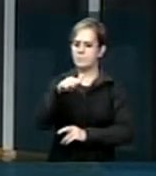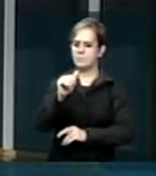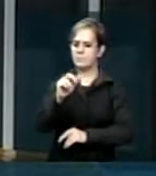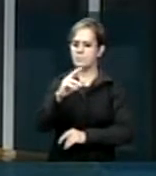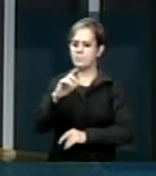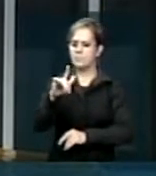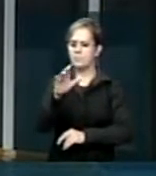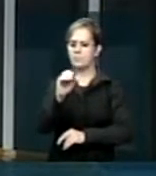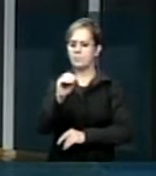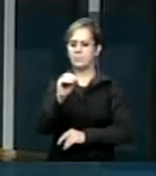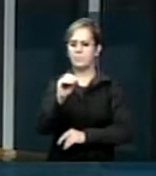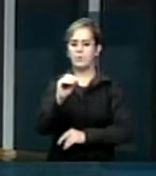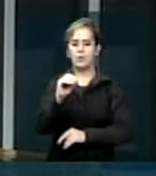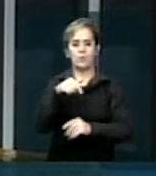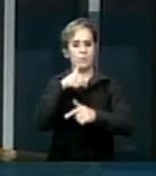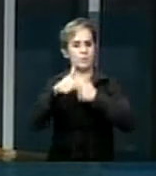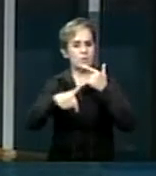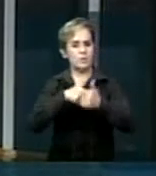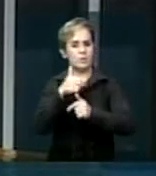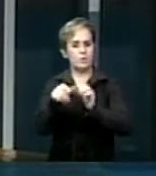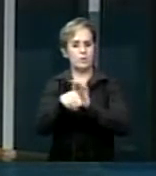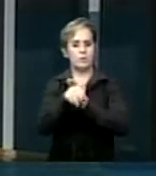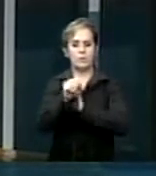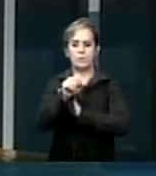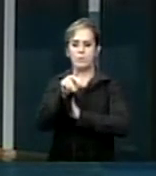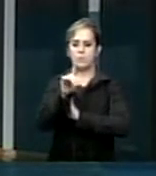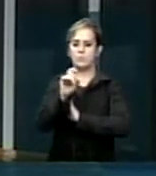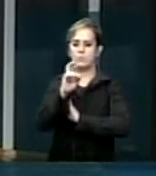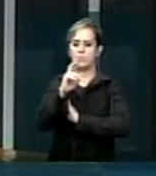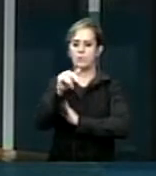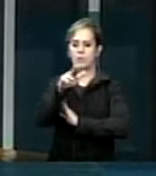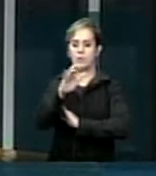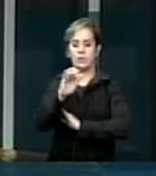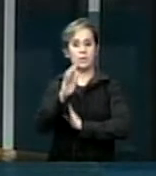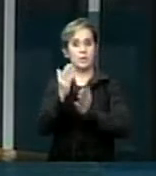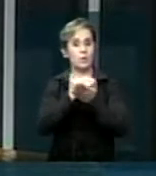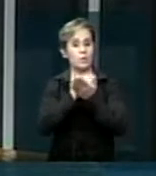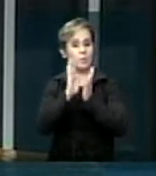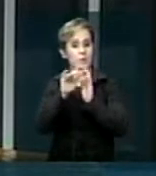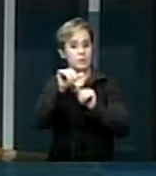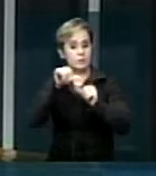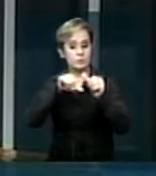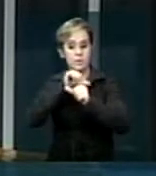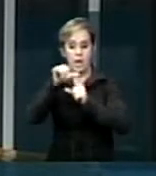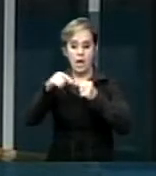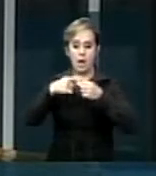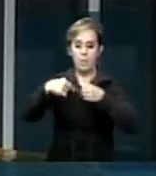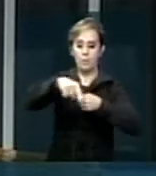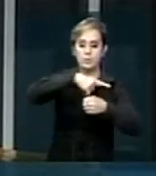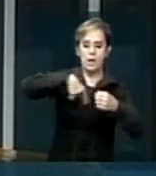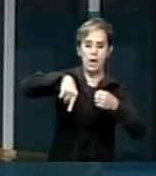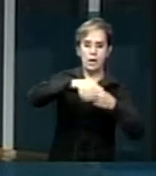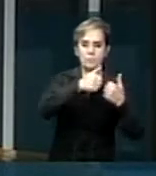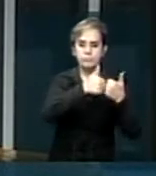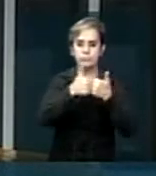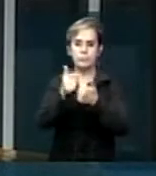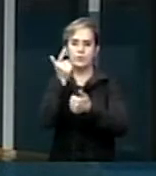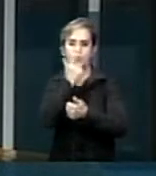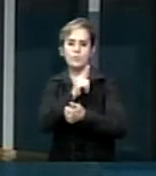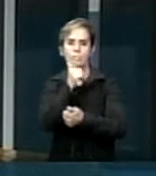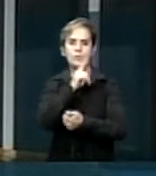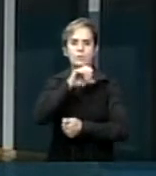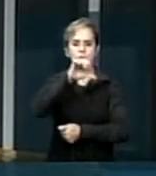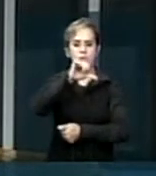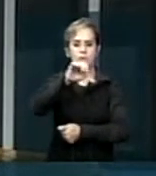Dourado pelas ações da SUDECO, que com atitudes que já começam a mudar a realidade de entorno e conseguiu destinar cerca